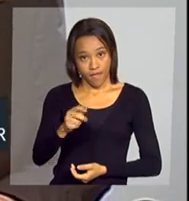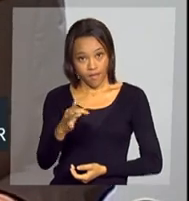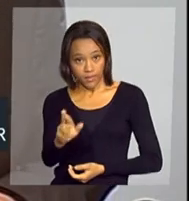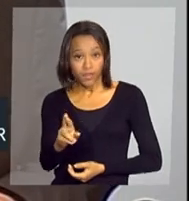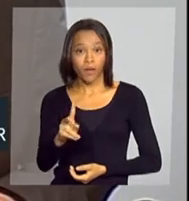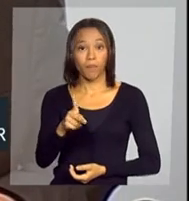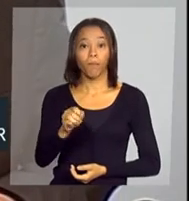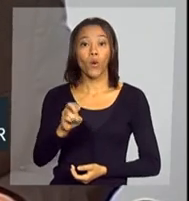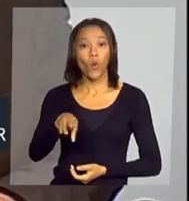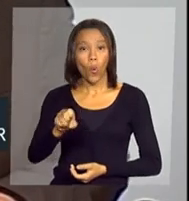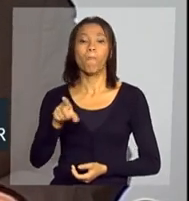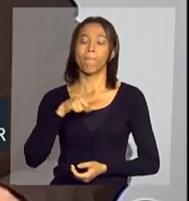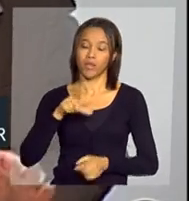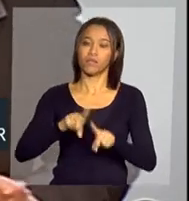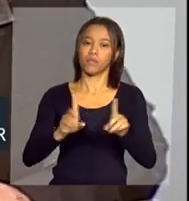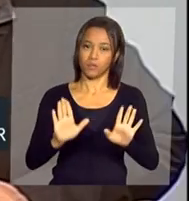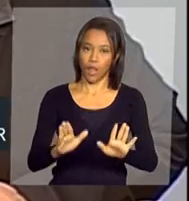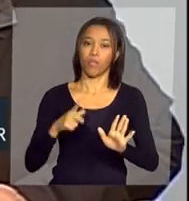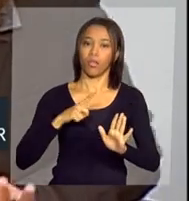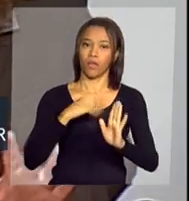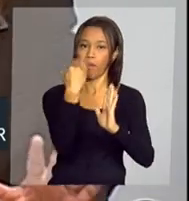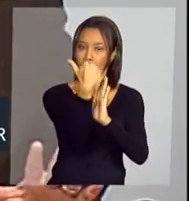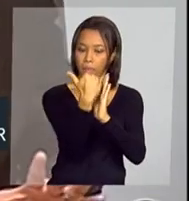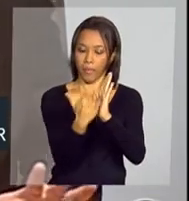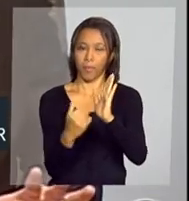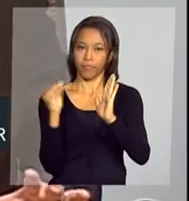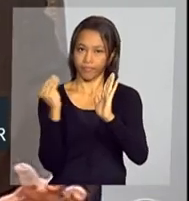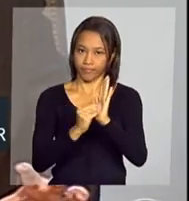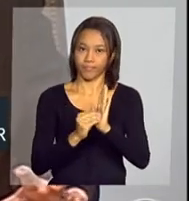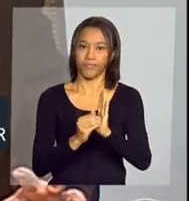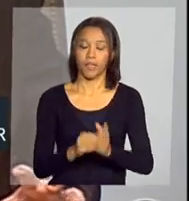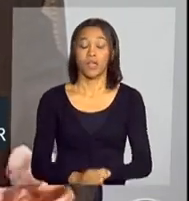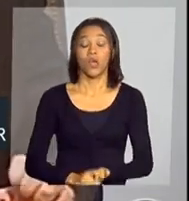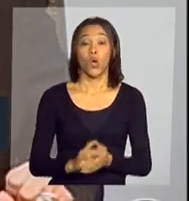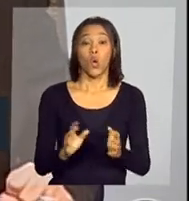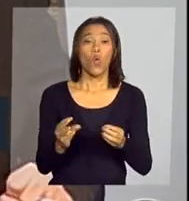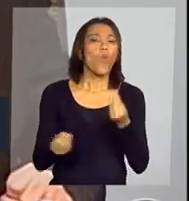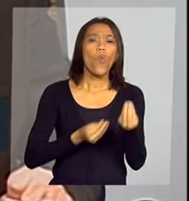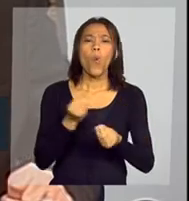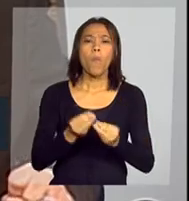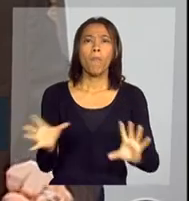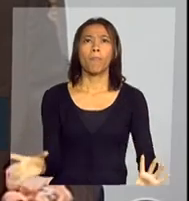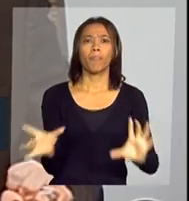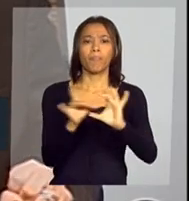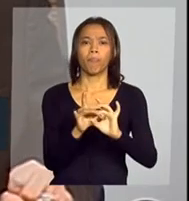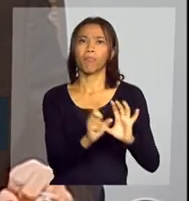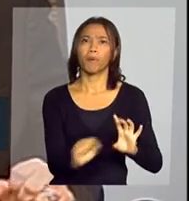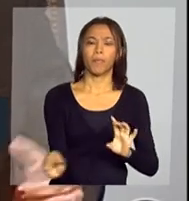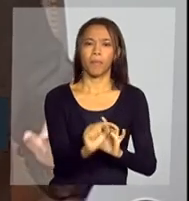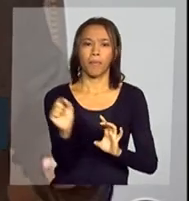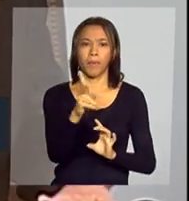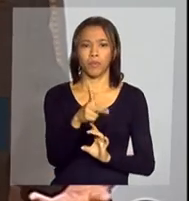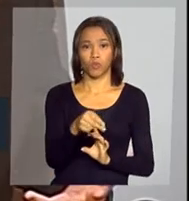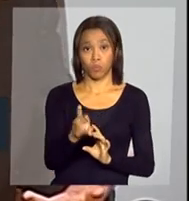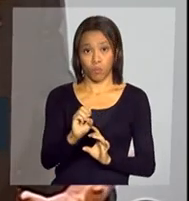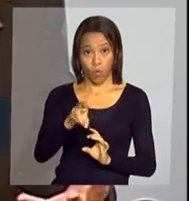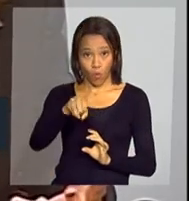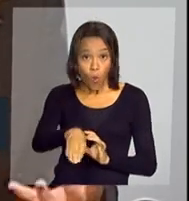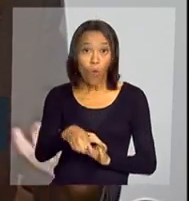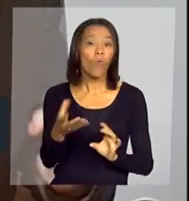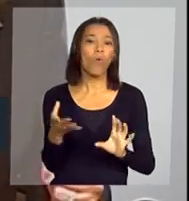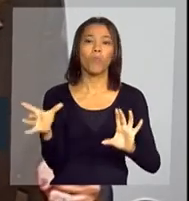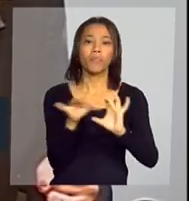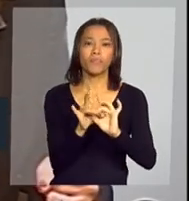20 assuntos mais demandados o processo de integração dos procons ao sindec é é um é uma visão